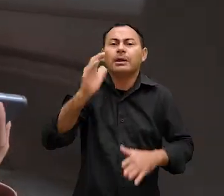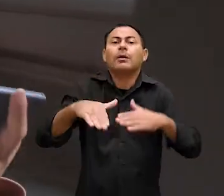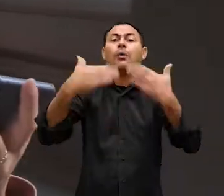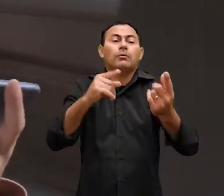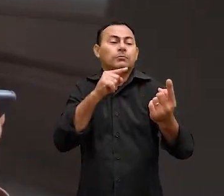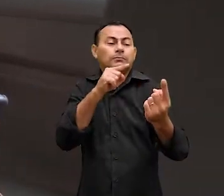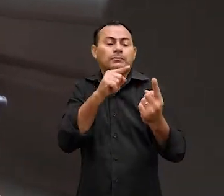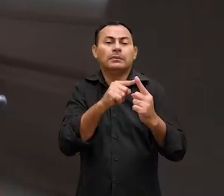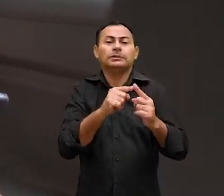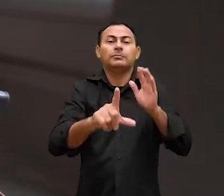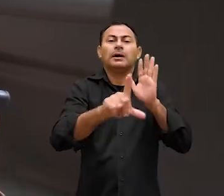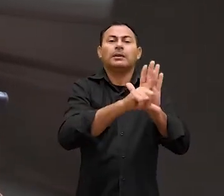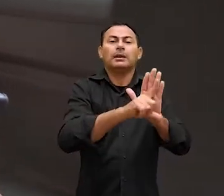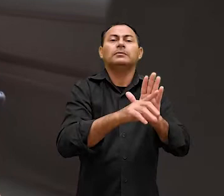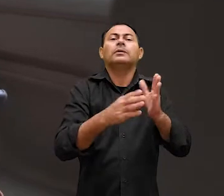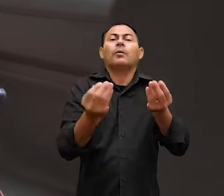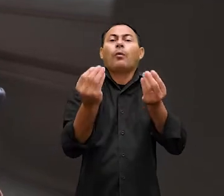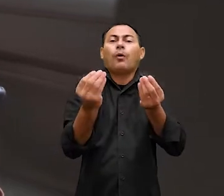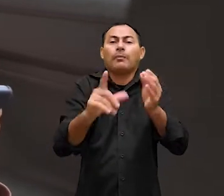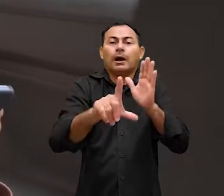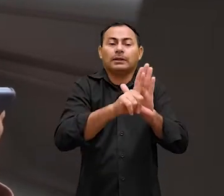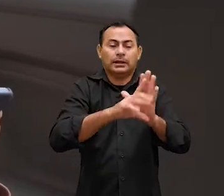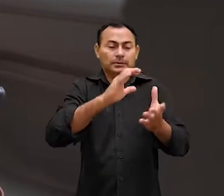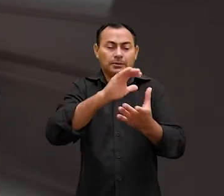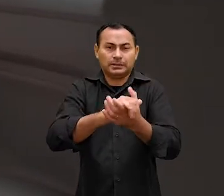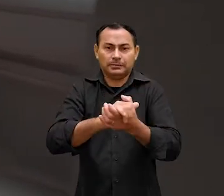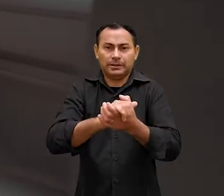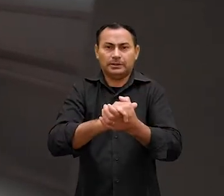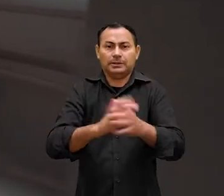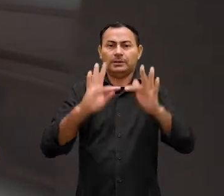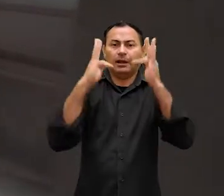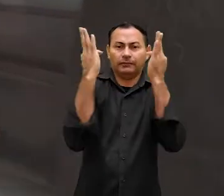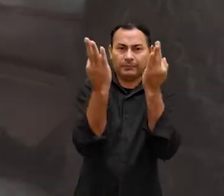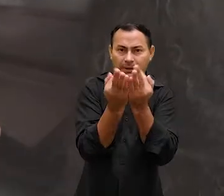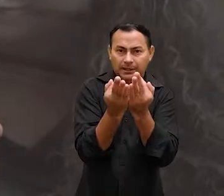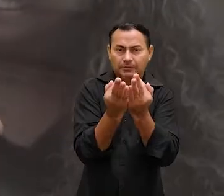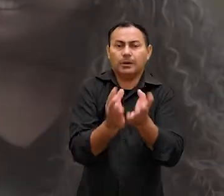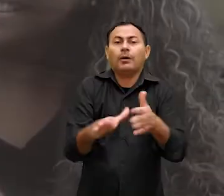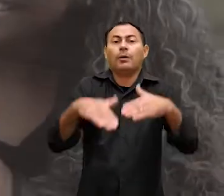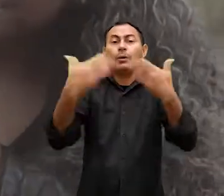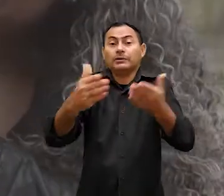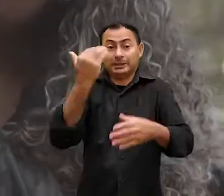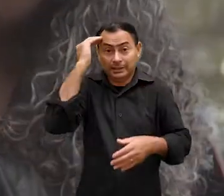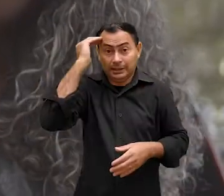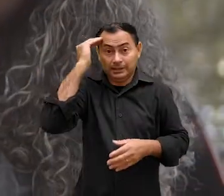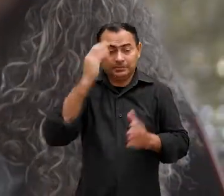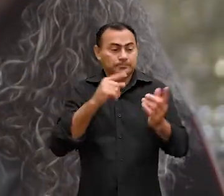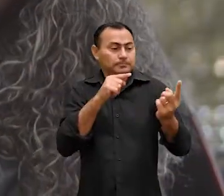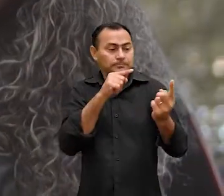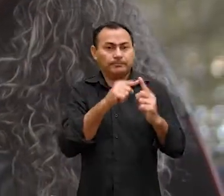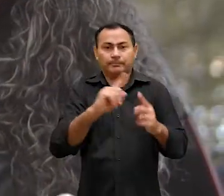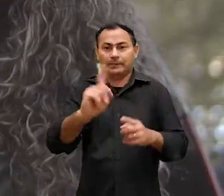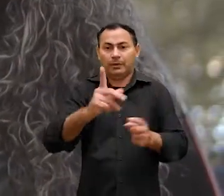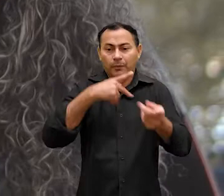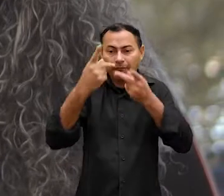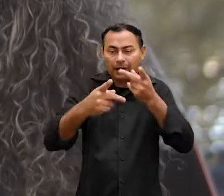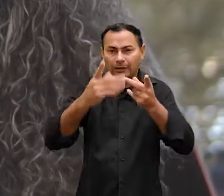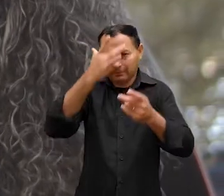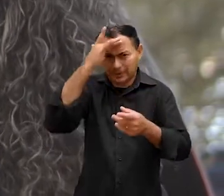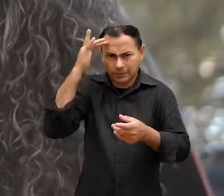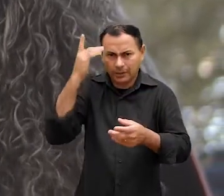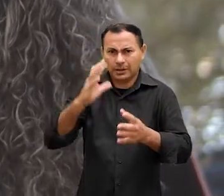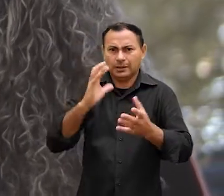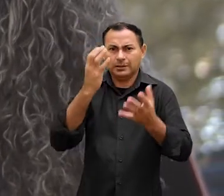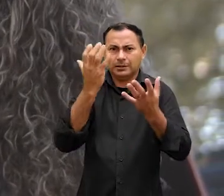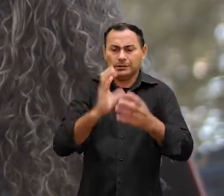o propósito de uma lei, como a lei do casamento e da família. Quando você entende esse propósito, não diz para uma pessoa